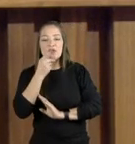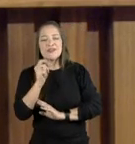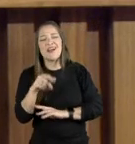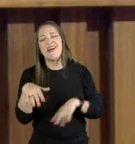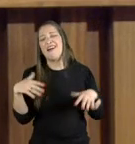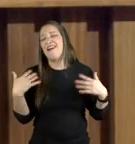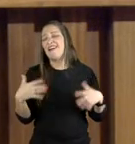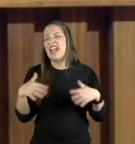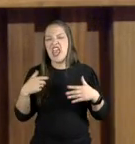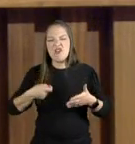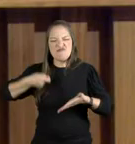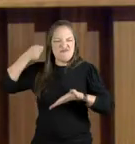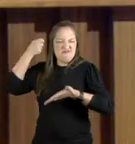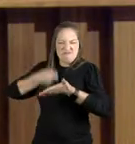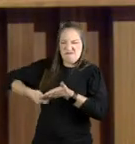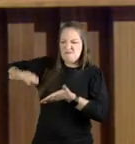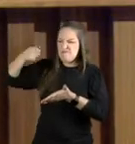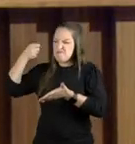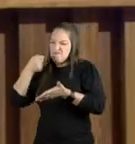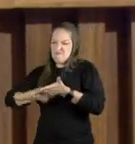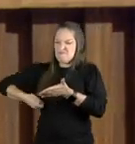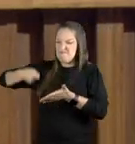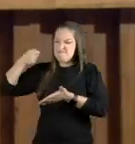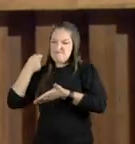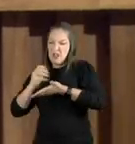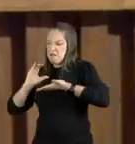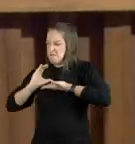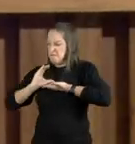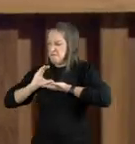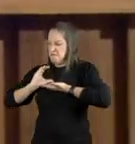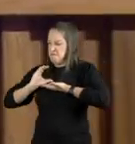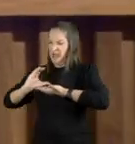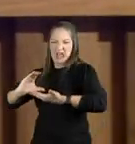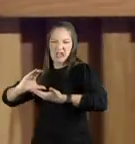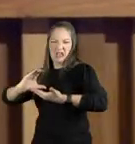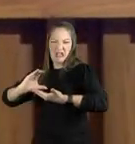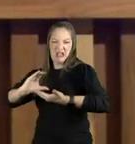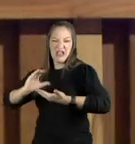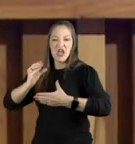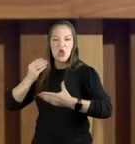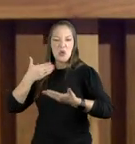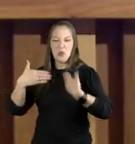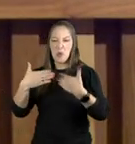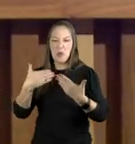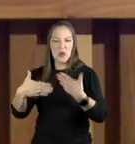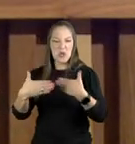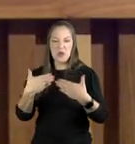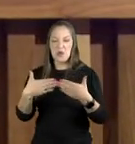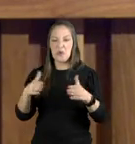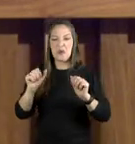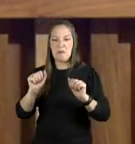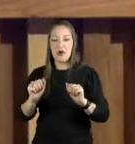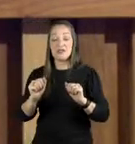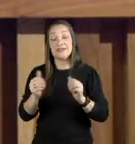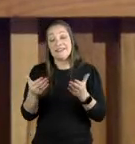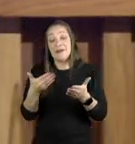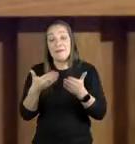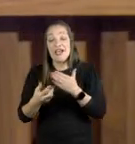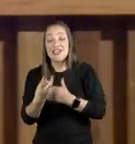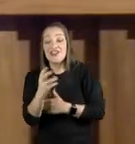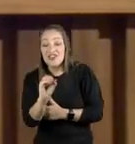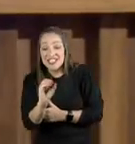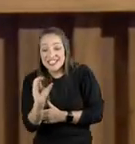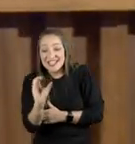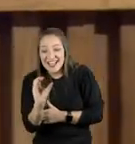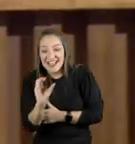muito agressivo, sou muito, pode investir no que você quiser. Aí perde 20 centavos, ele me liga. Fala,